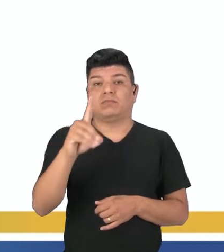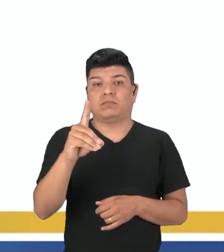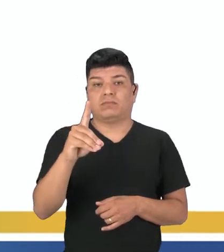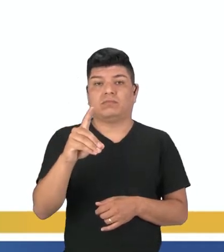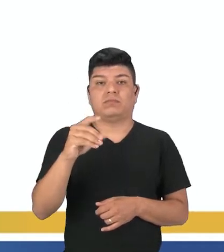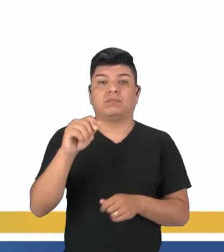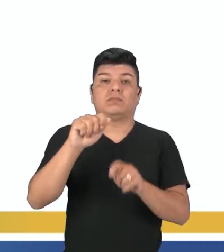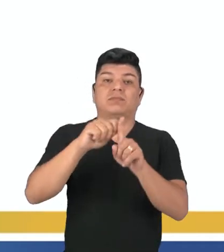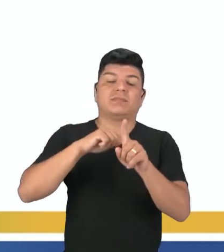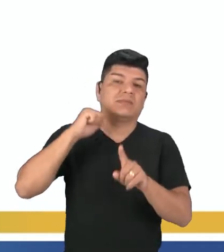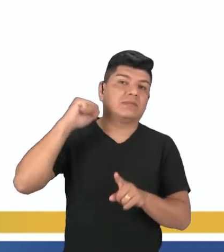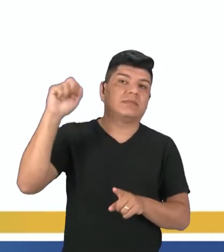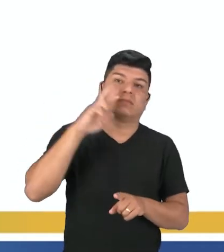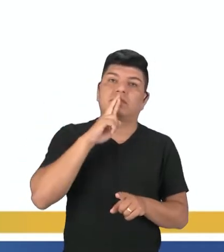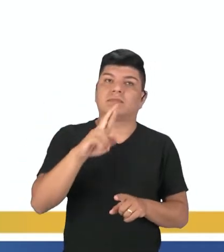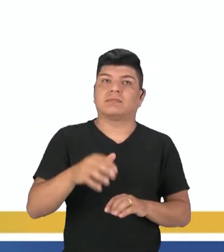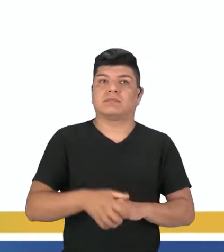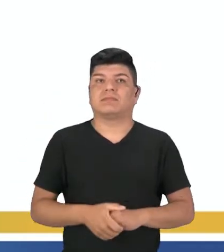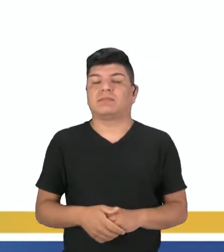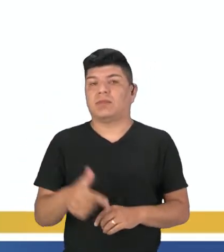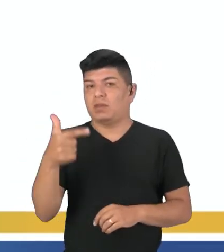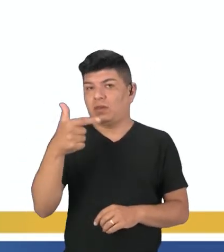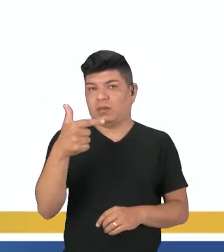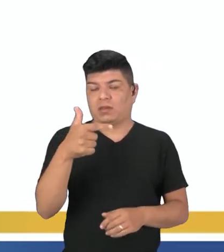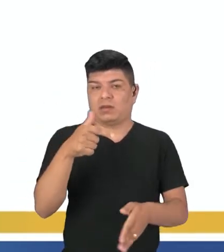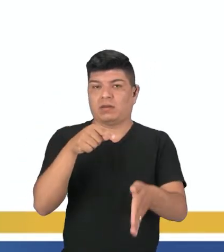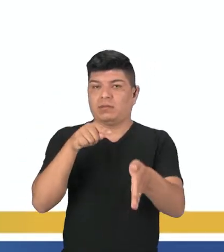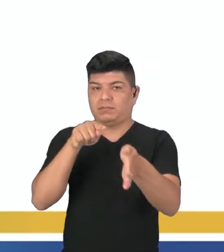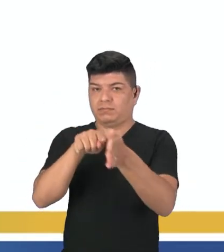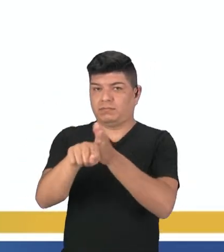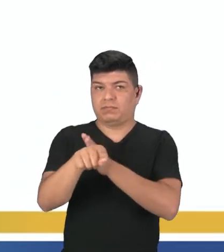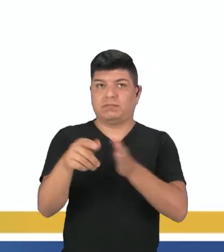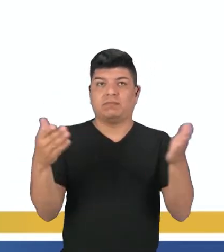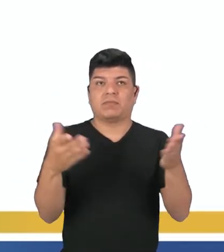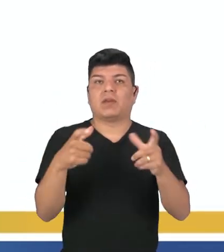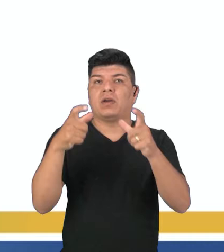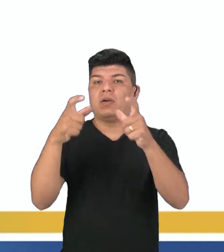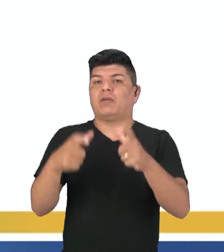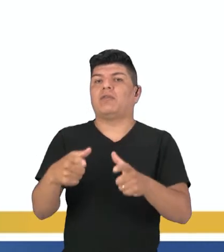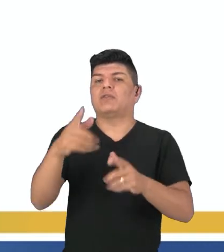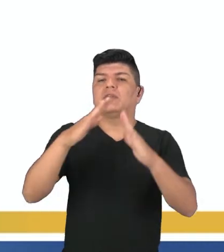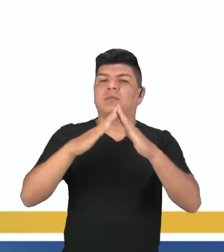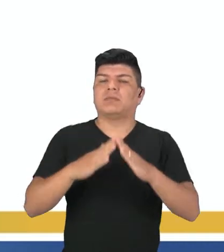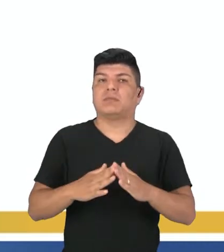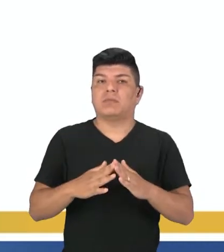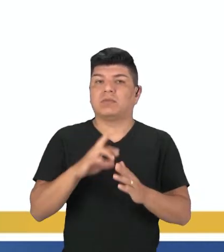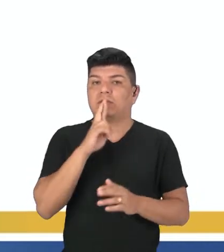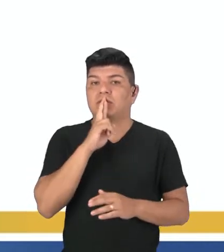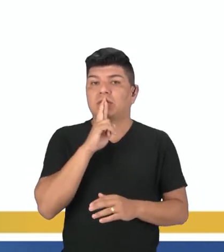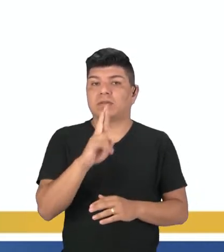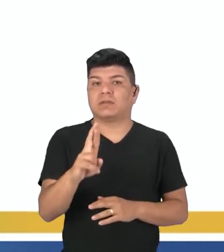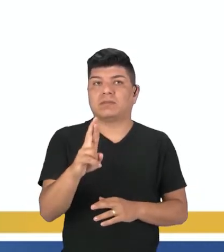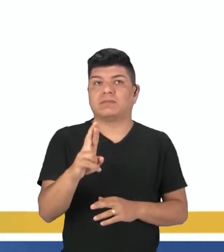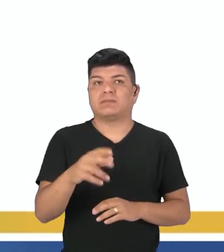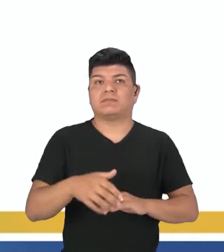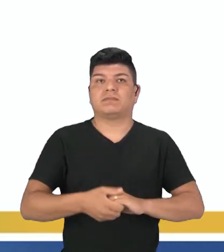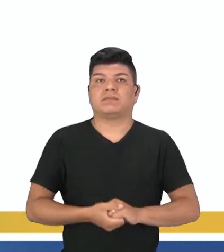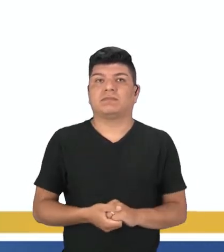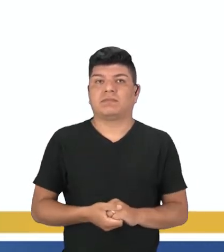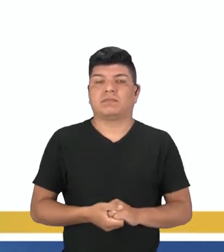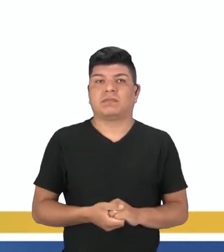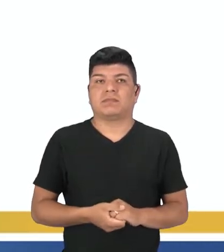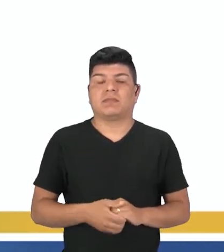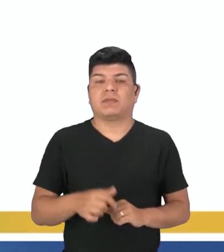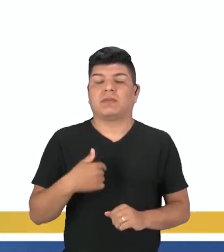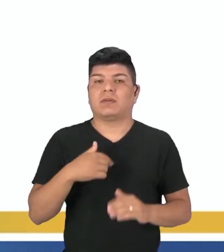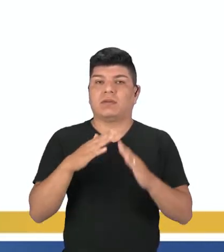em abril. A segunda pergunta. Where do you live? Onde você mora? Resposta. I live in